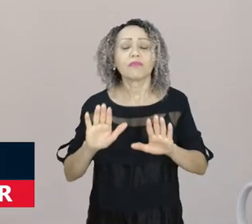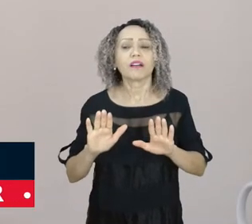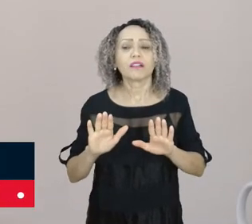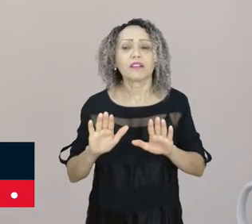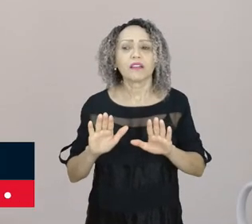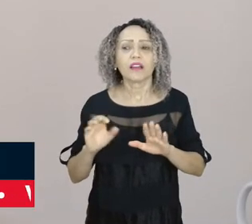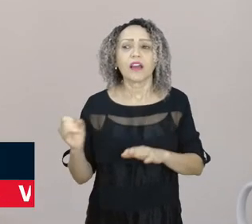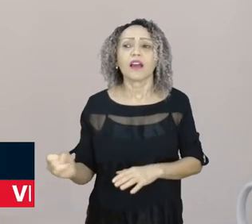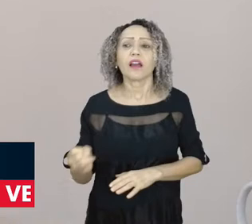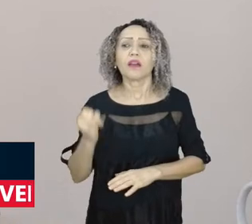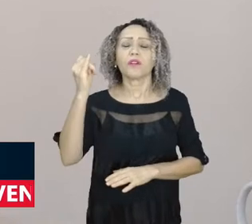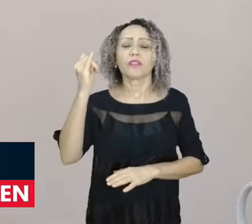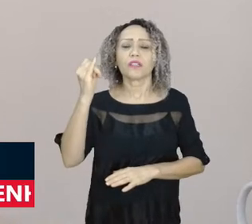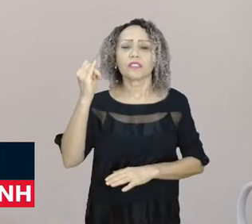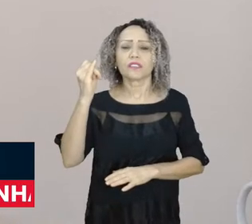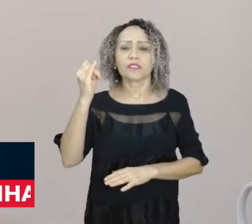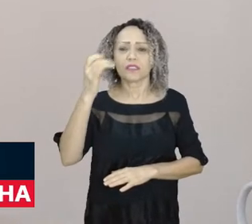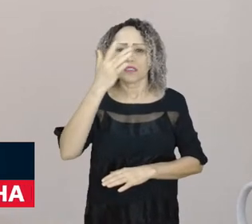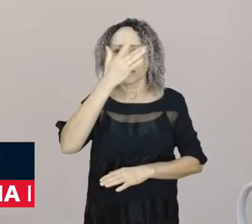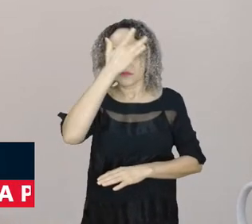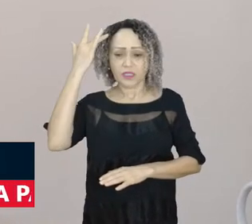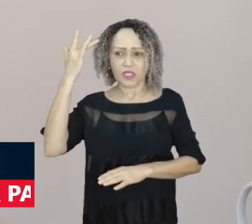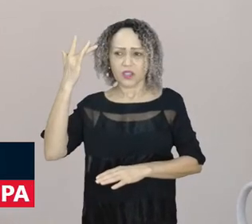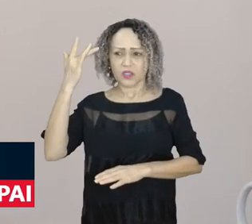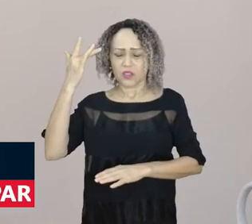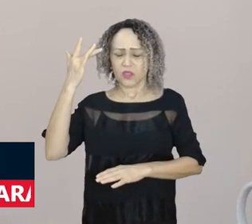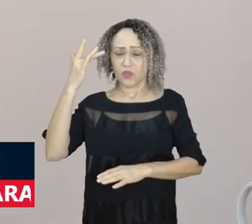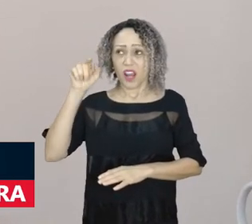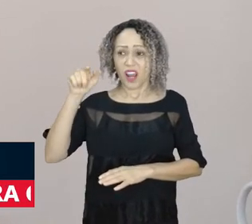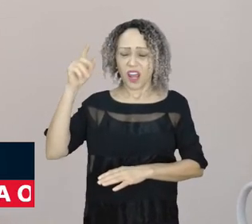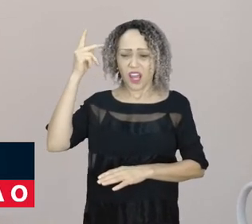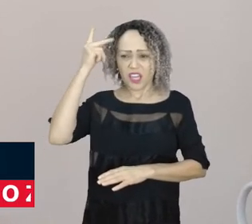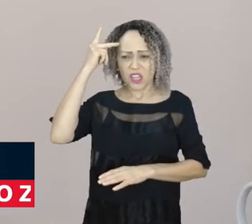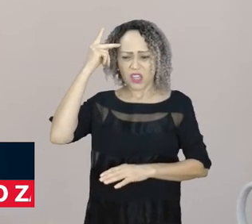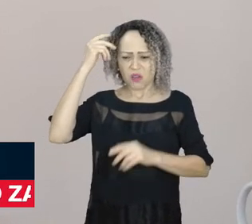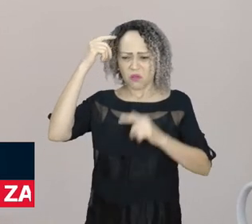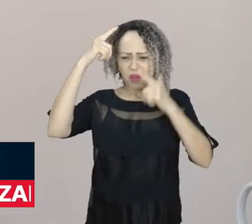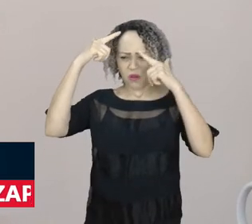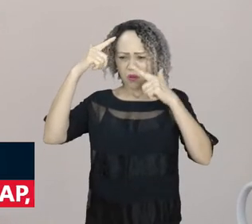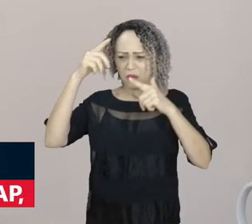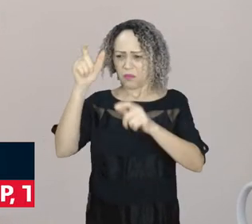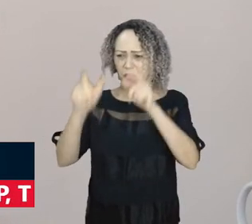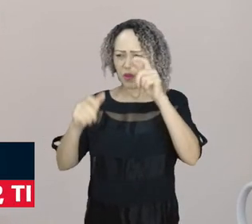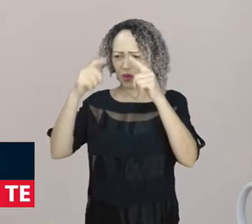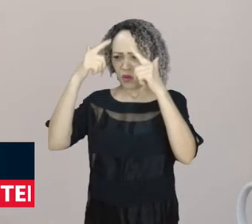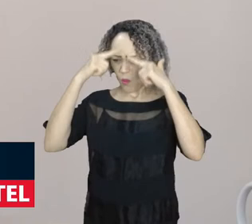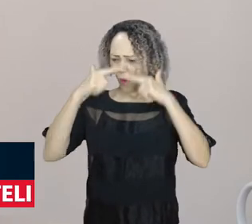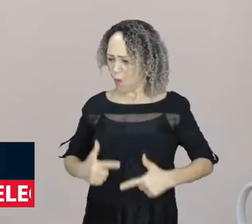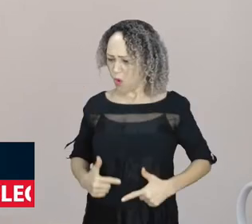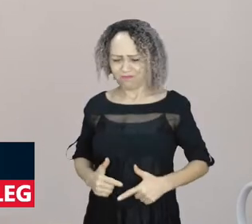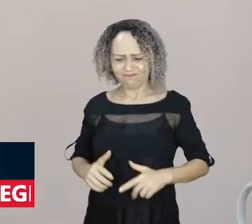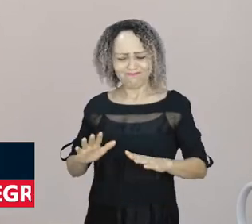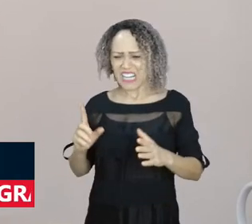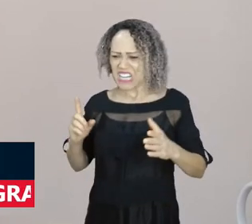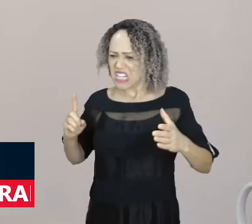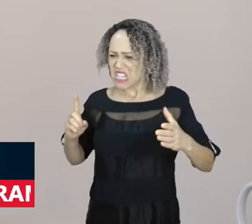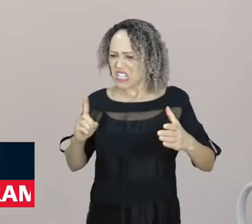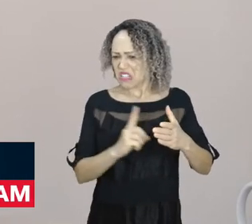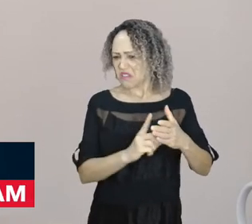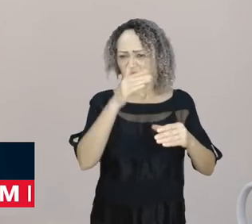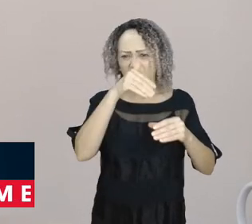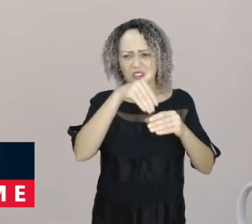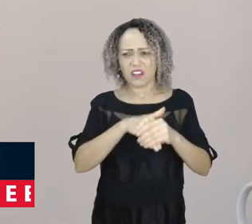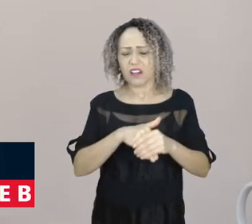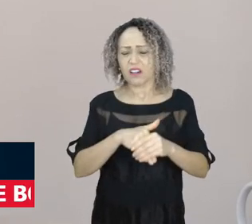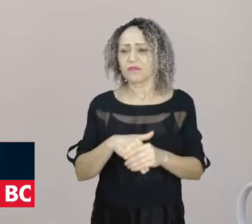que a abstenção em São Paulo é recorde também. Deixaram de comparecer às eleições desse ano.